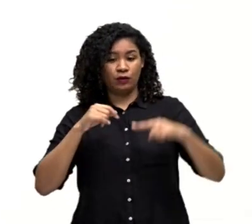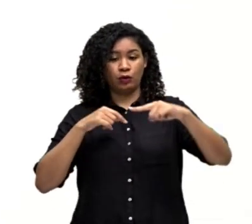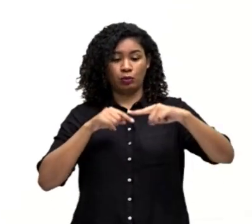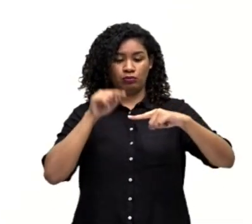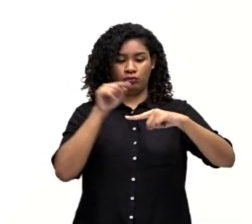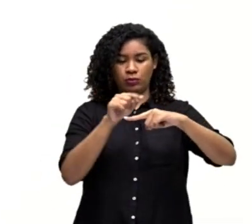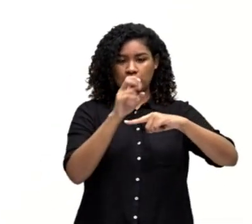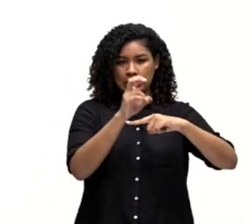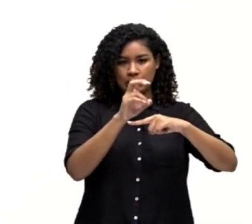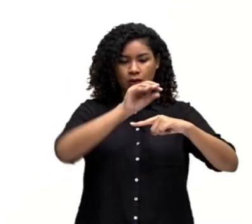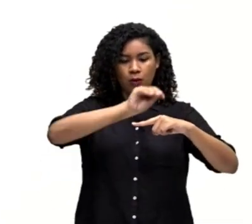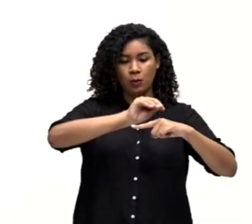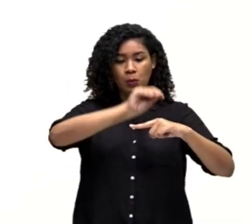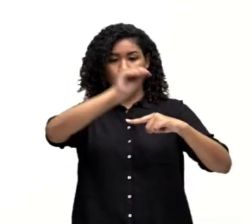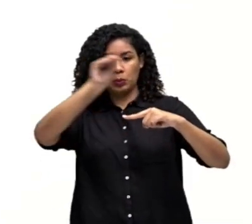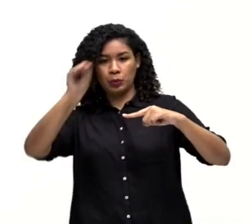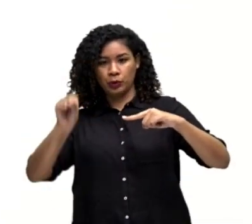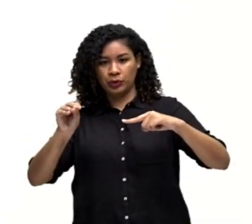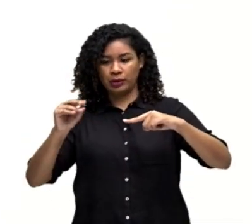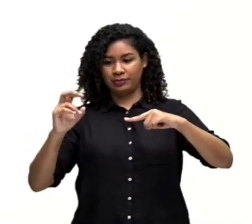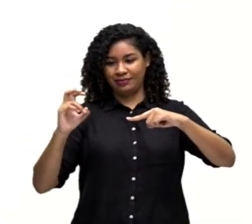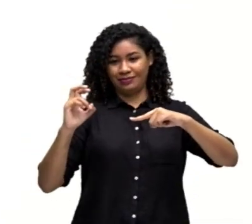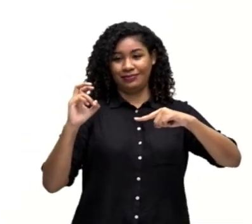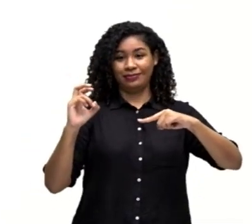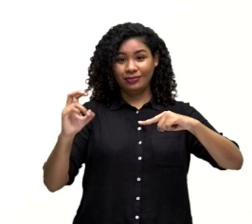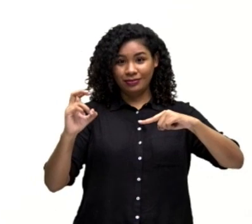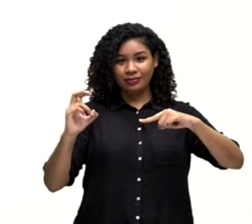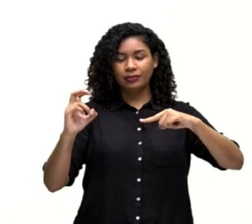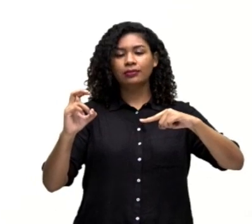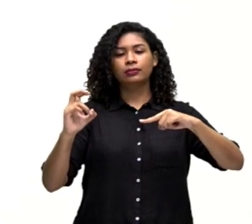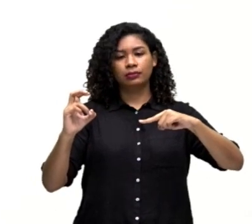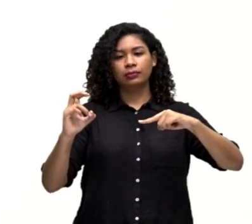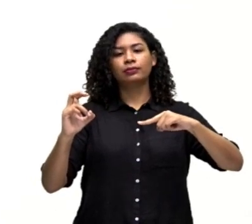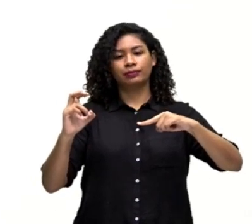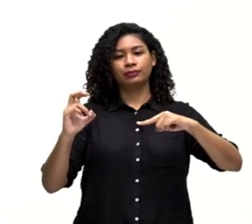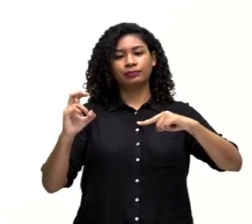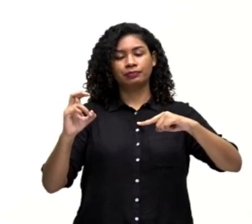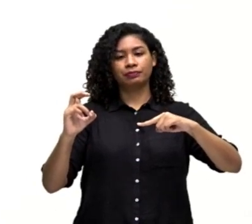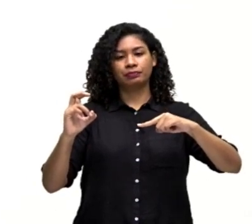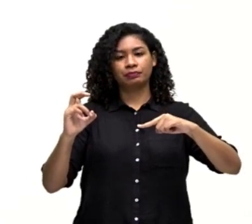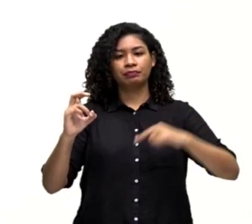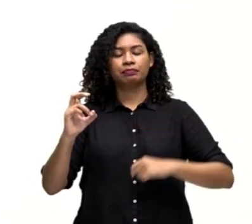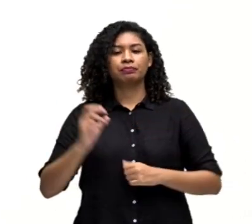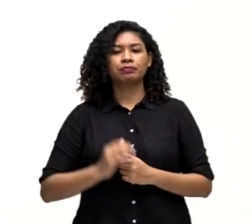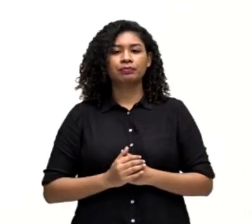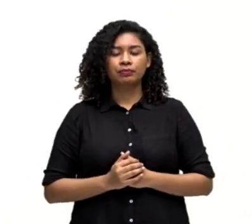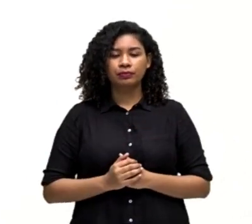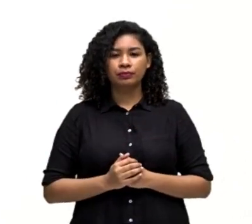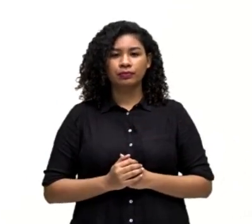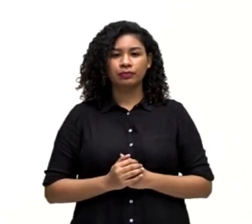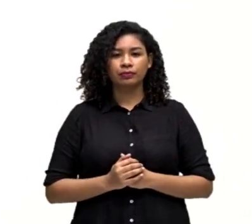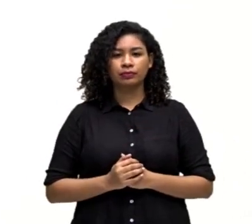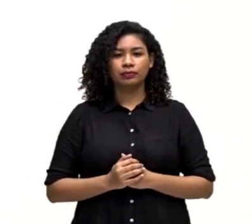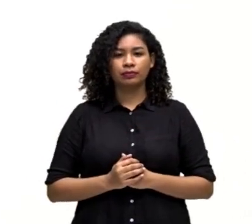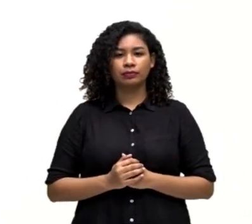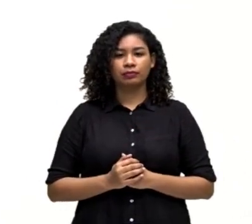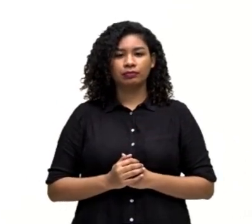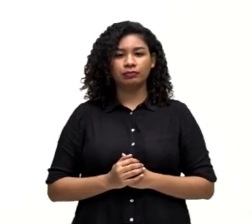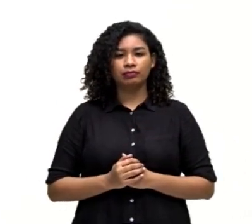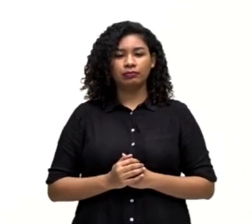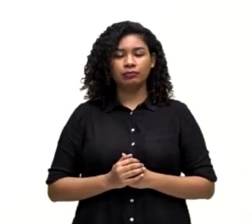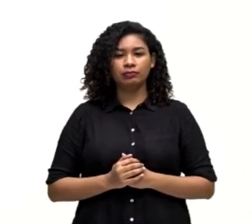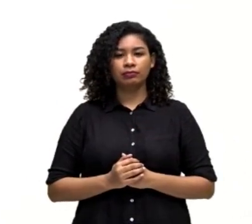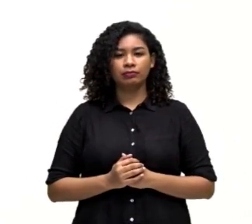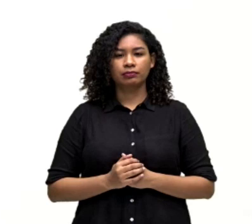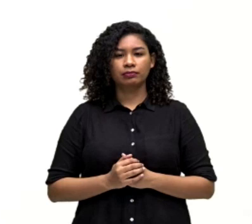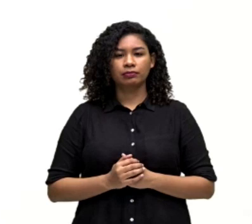forma decimal, logicamente, o 5, já que ele possui apenas um algarismo, vai